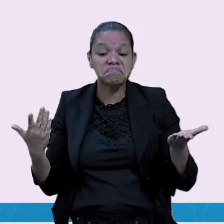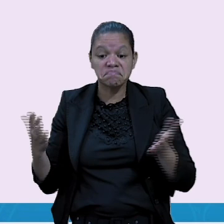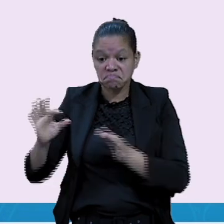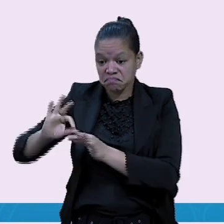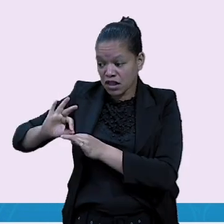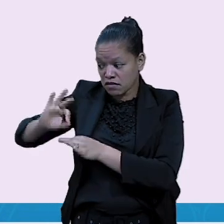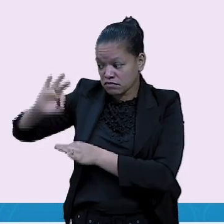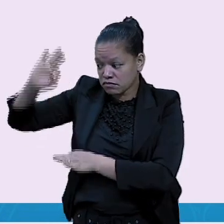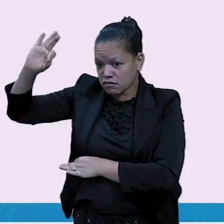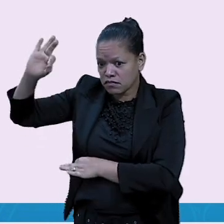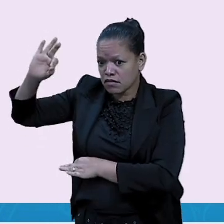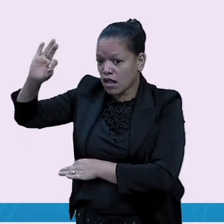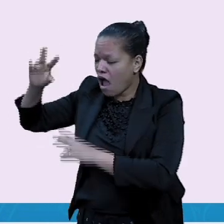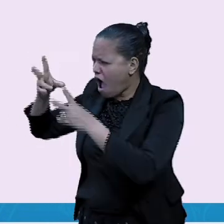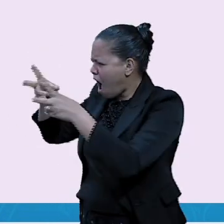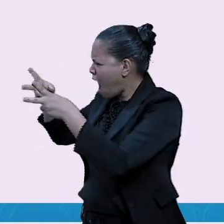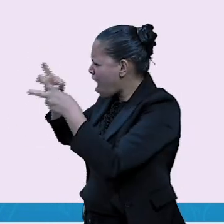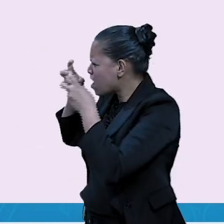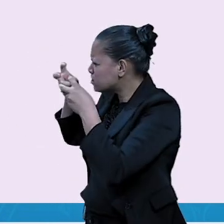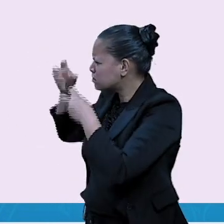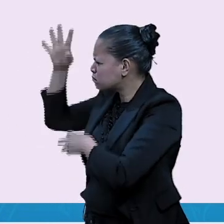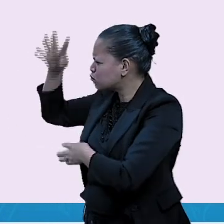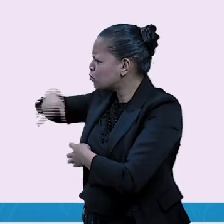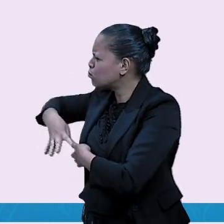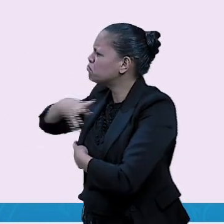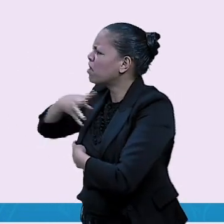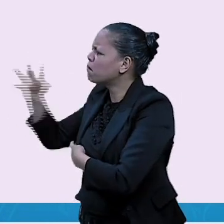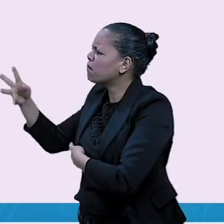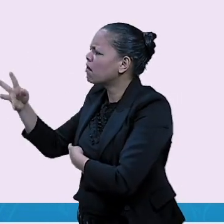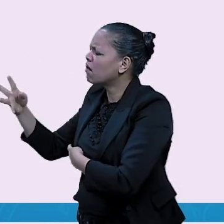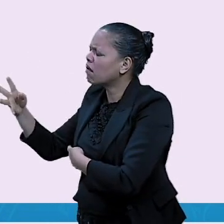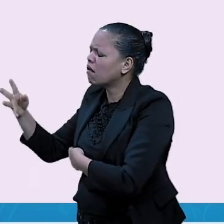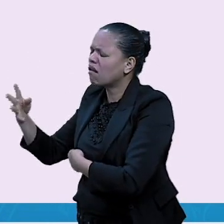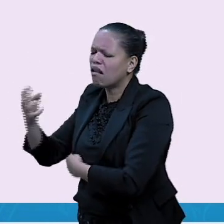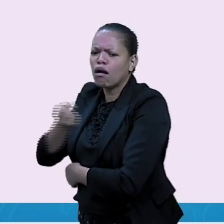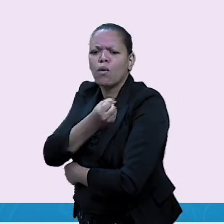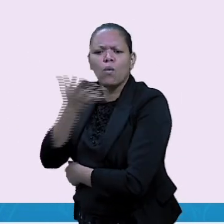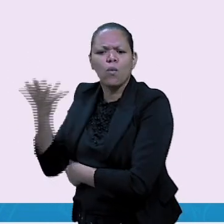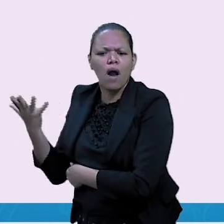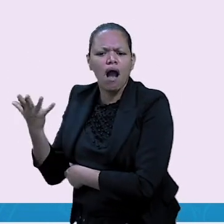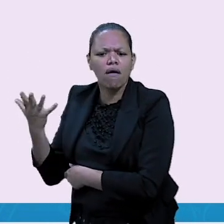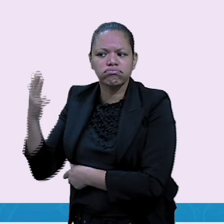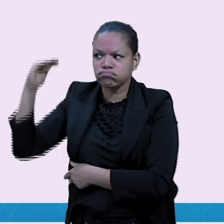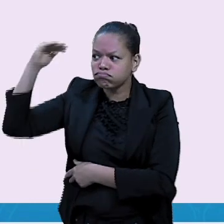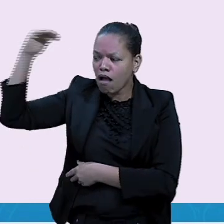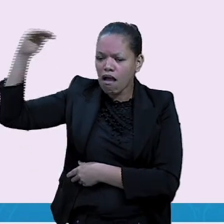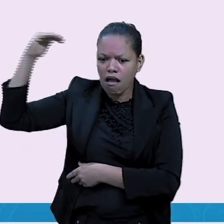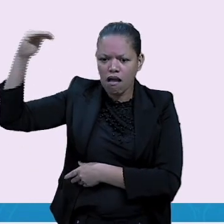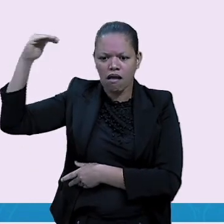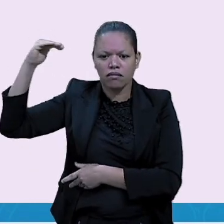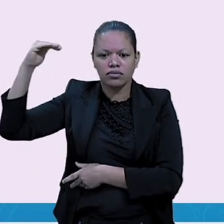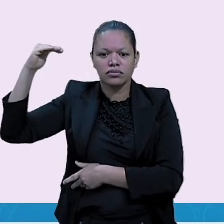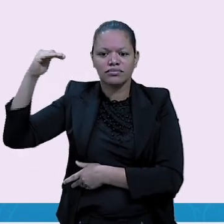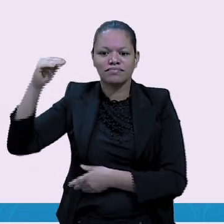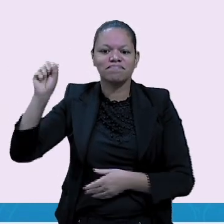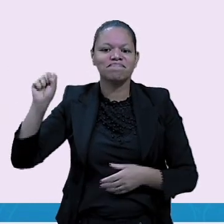Porém, tem o 176. Tem um que é mais alto que esse? Sim, né? Aqui, ó, o